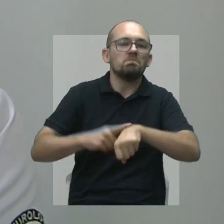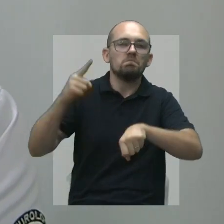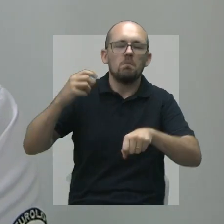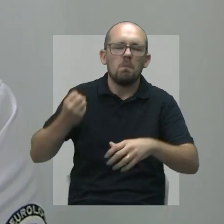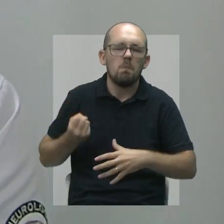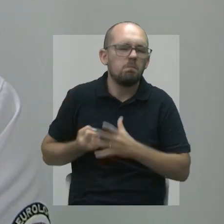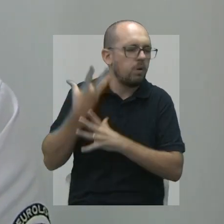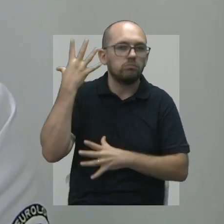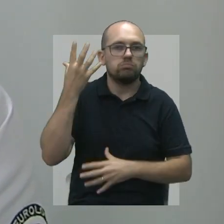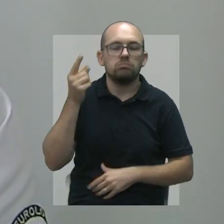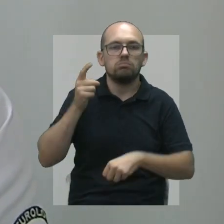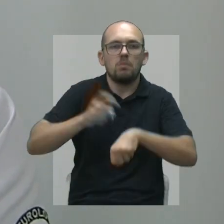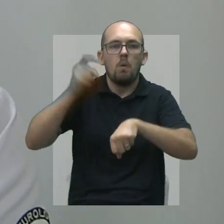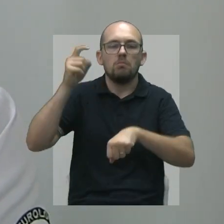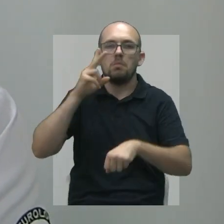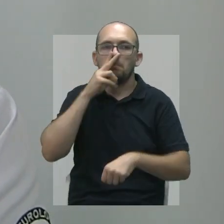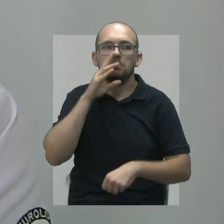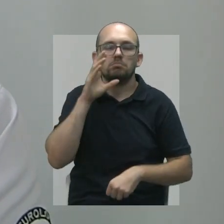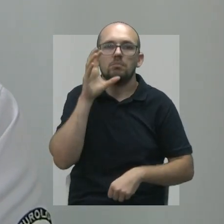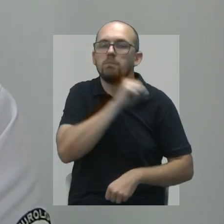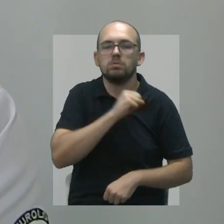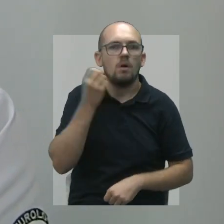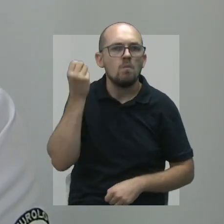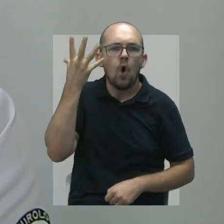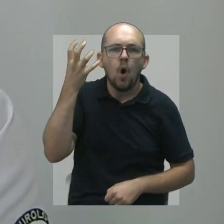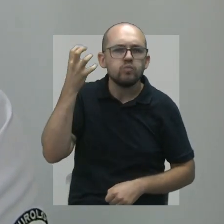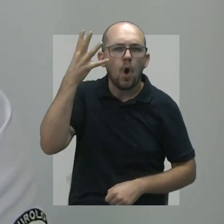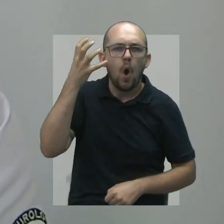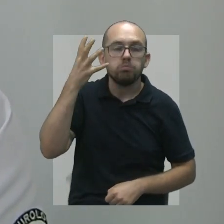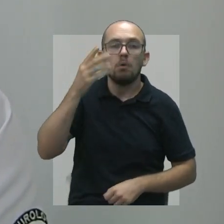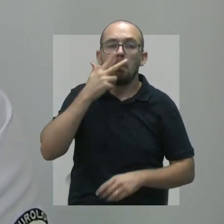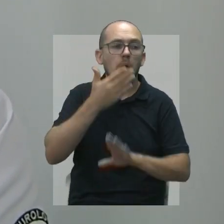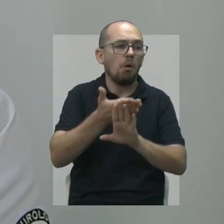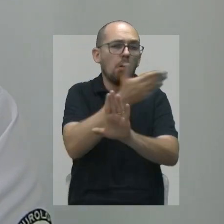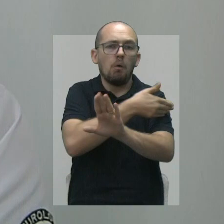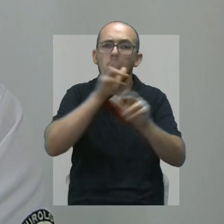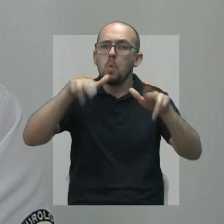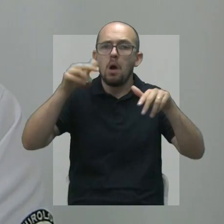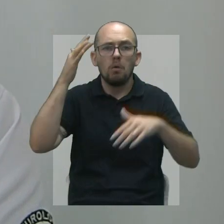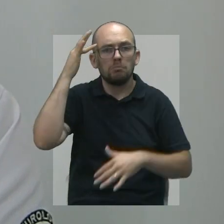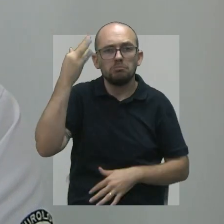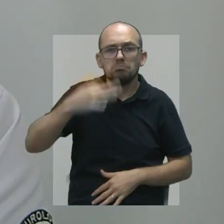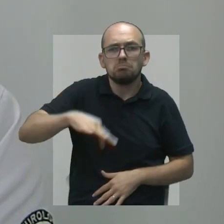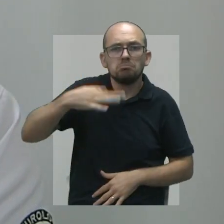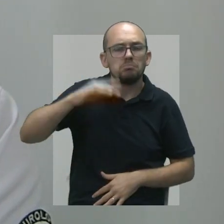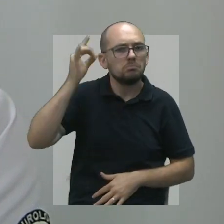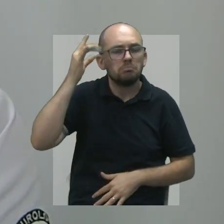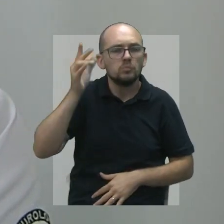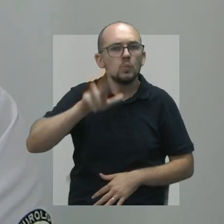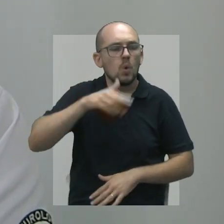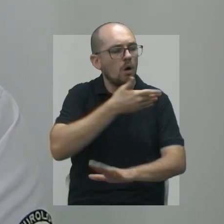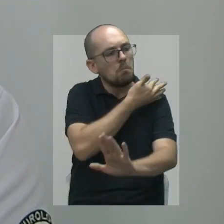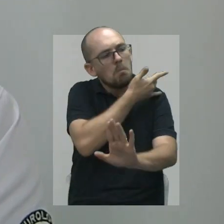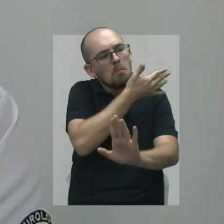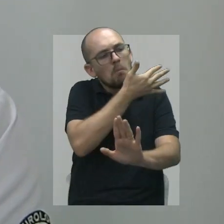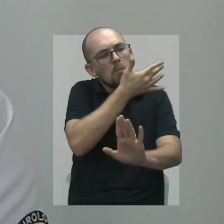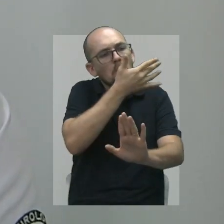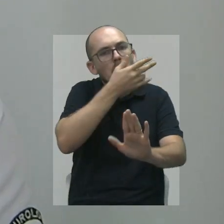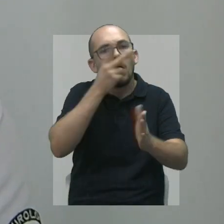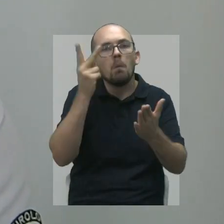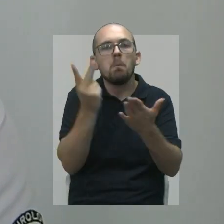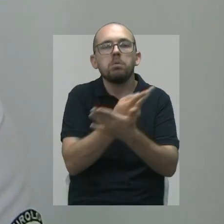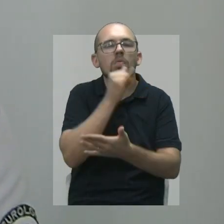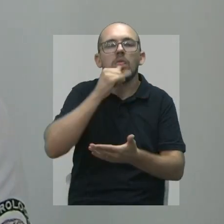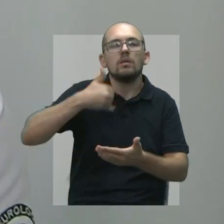A dor vem de repente. O indivíduo muitas vezes não tem história de dor de cabeça, ele inicia uma dor de cabeça depois da velhice,